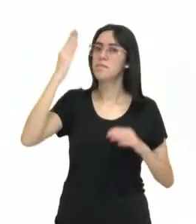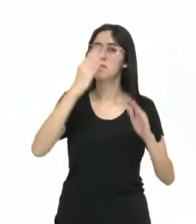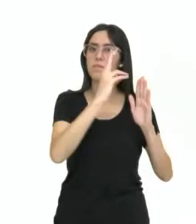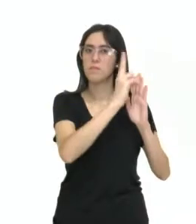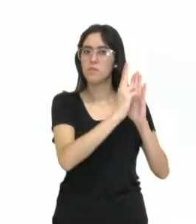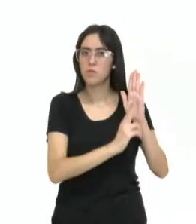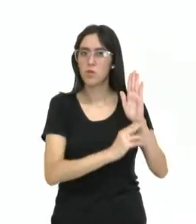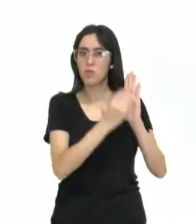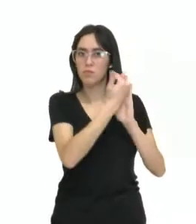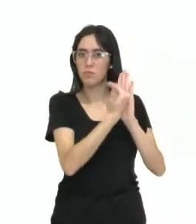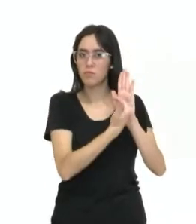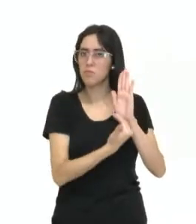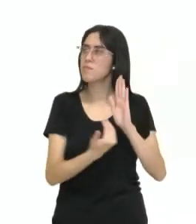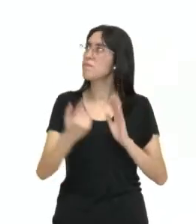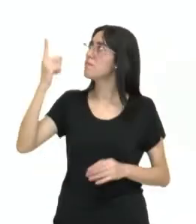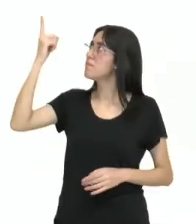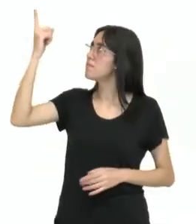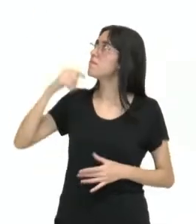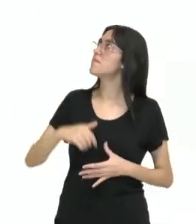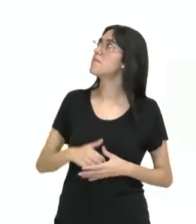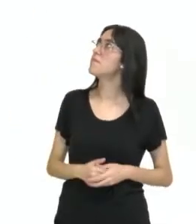usa peineta, peinado,